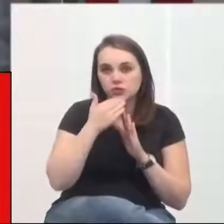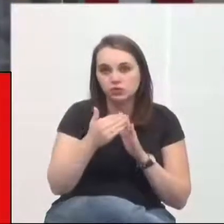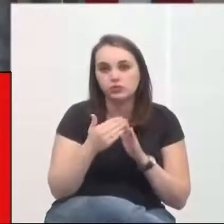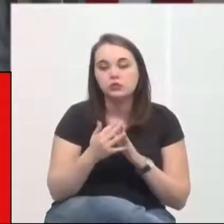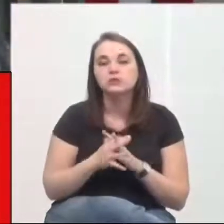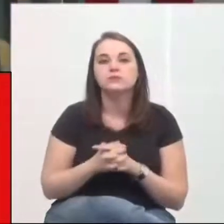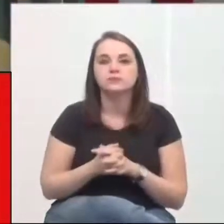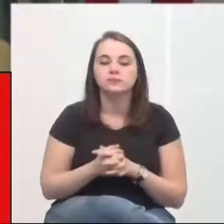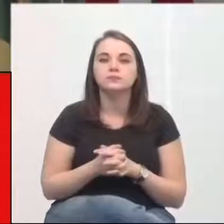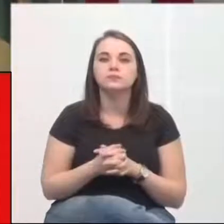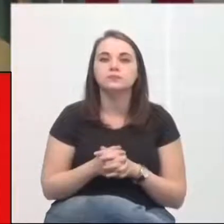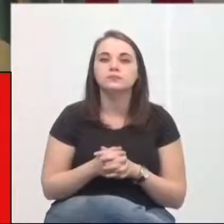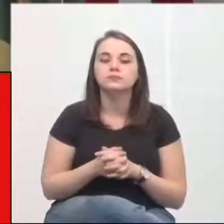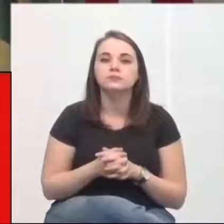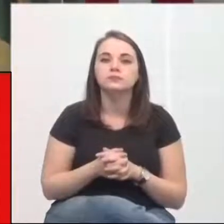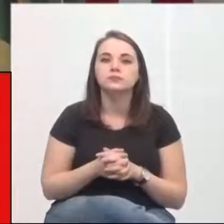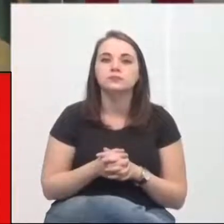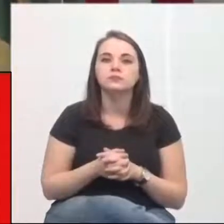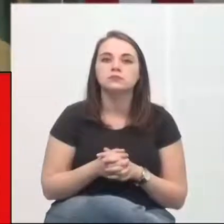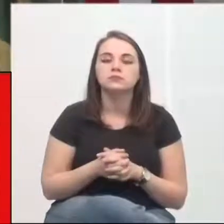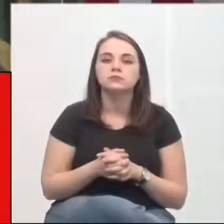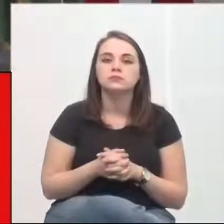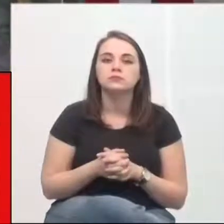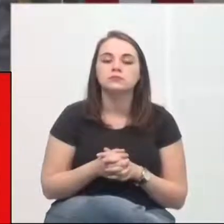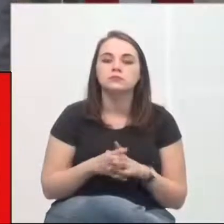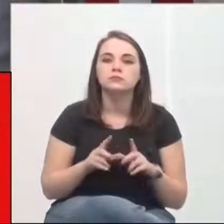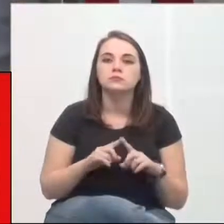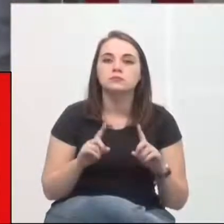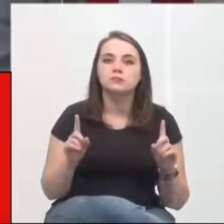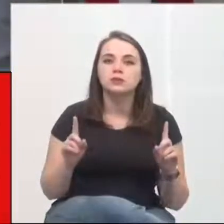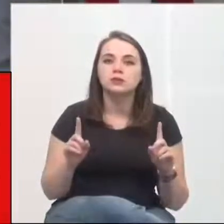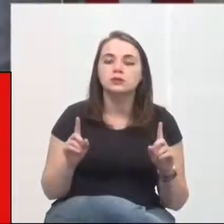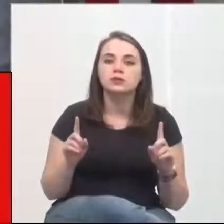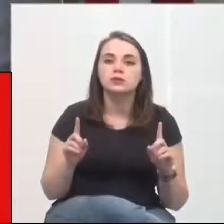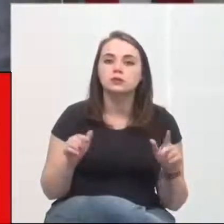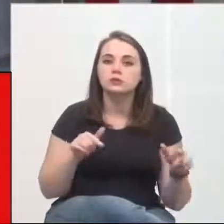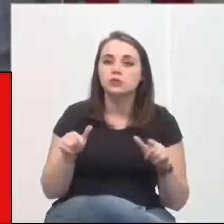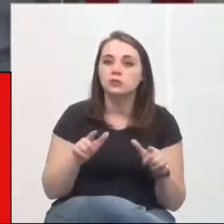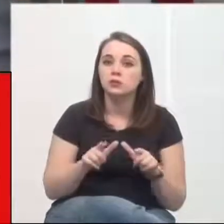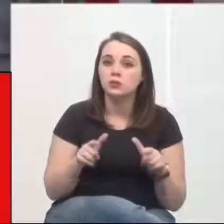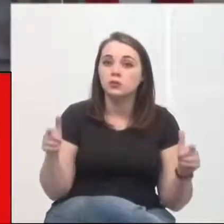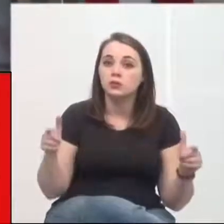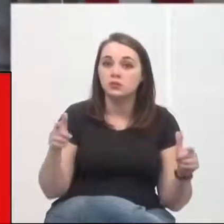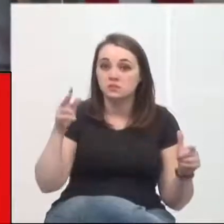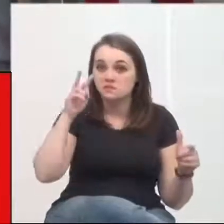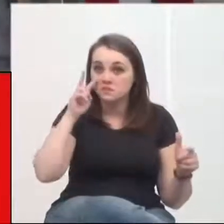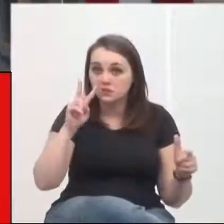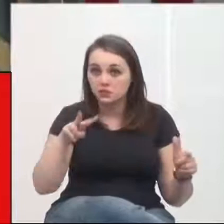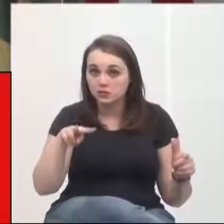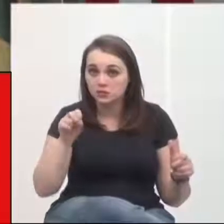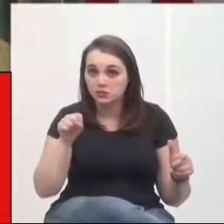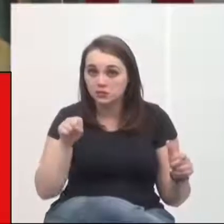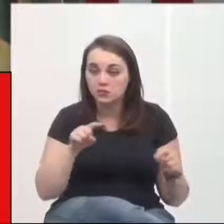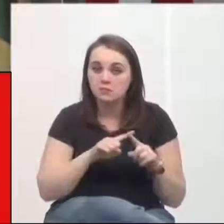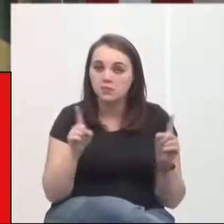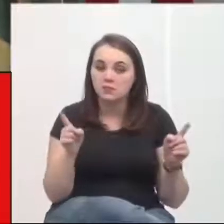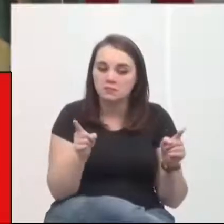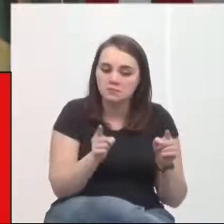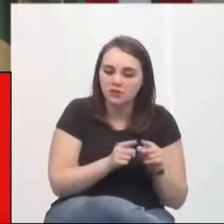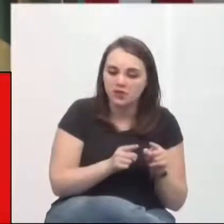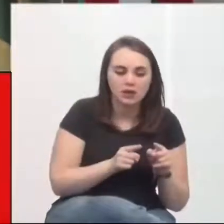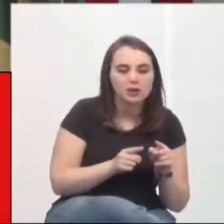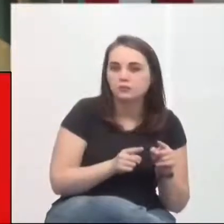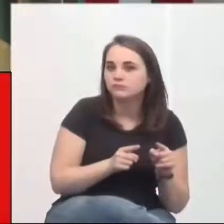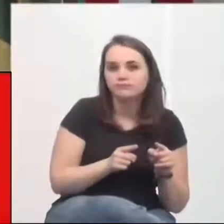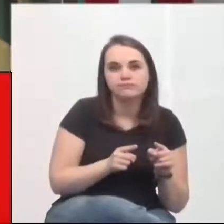poucas indicações que a gente encaminha, né? Mas as grandes obras estão vistas, mas já tem aquelas pequenas